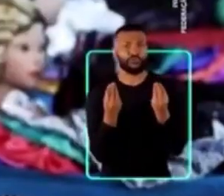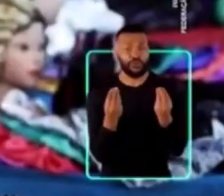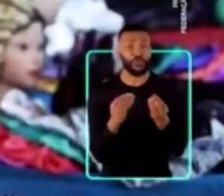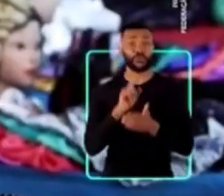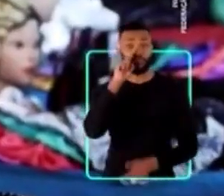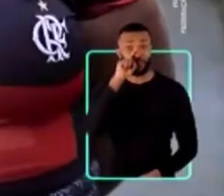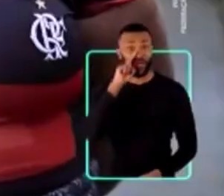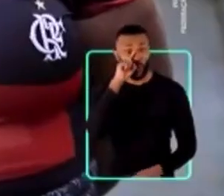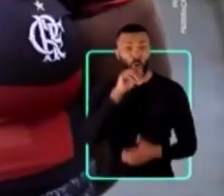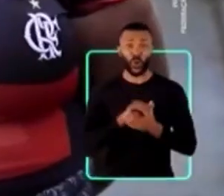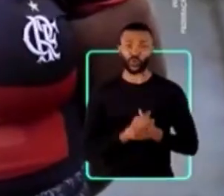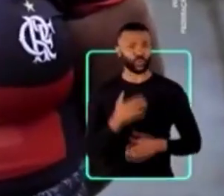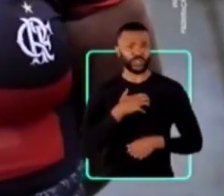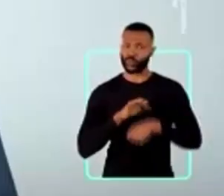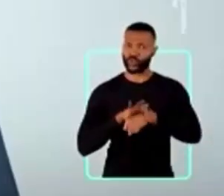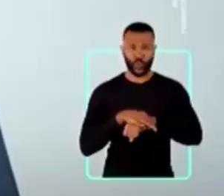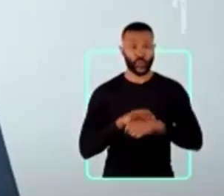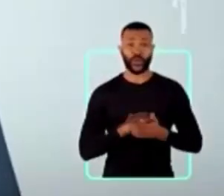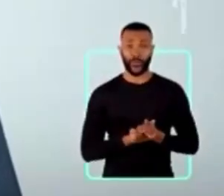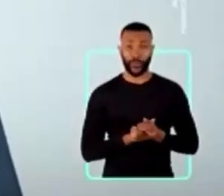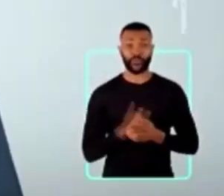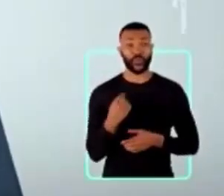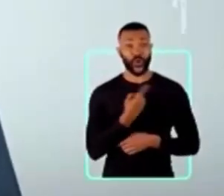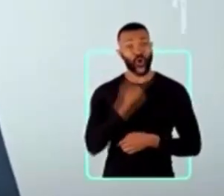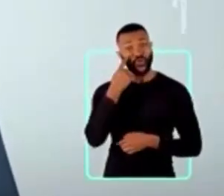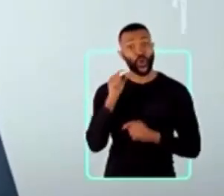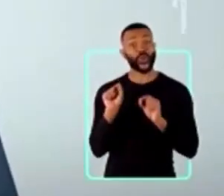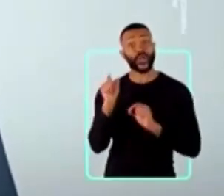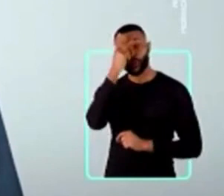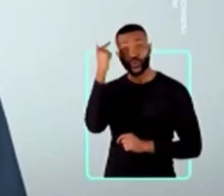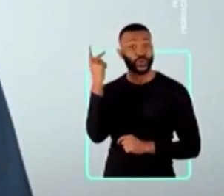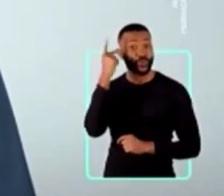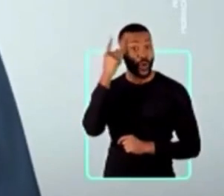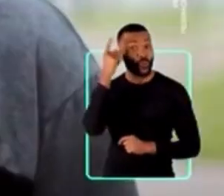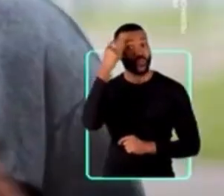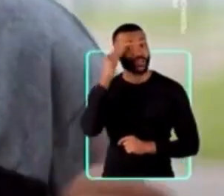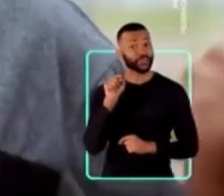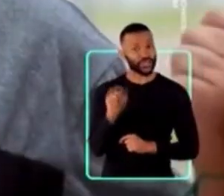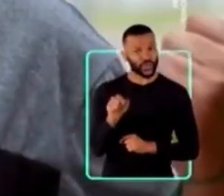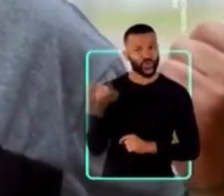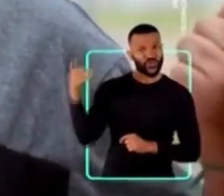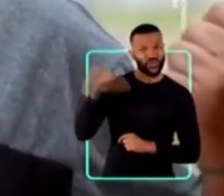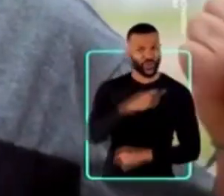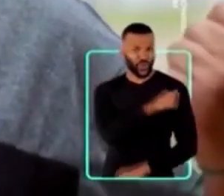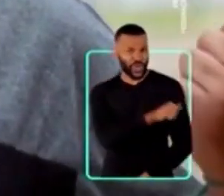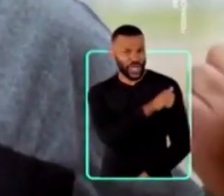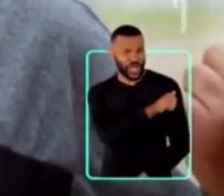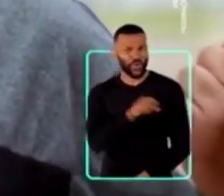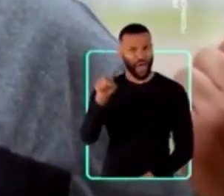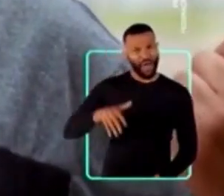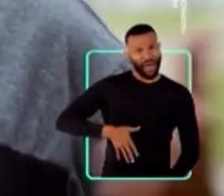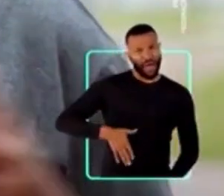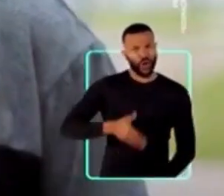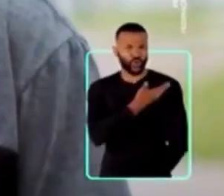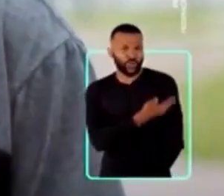E tá perigoso. Não me sinto segura. Mas vamos ver o que é que o paulista pensa disso. E ele vem do Rio de Janeiro, que é acostumado com a